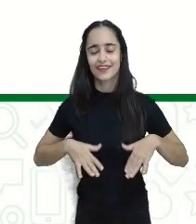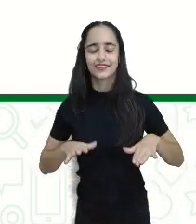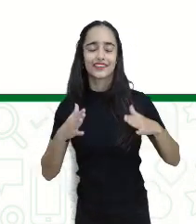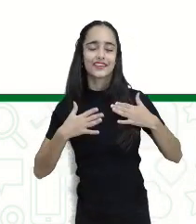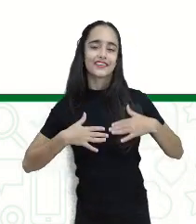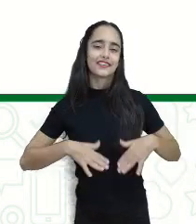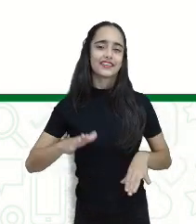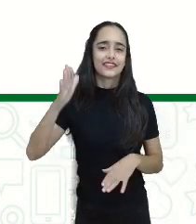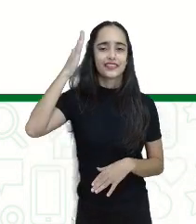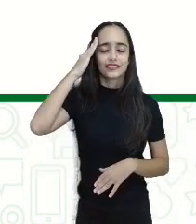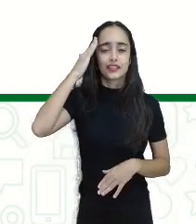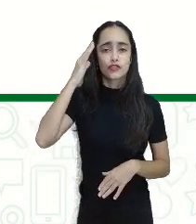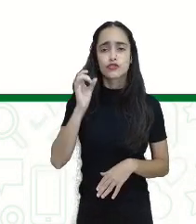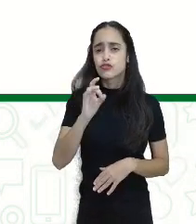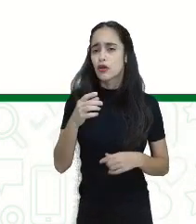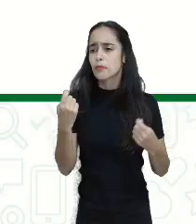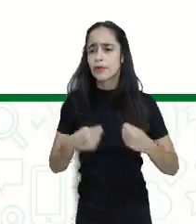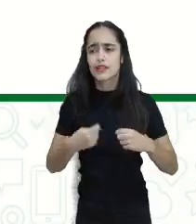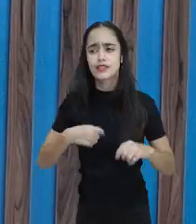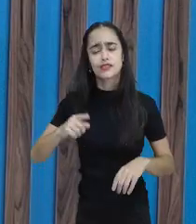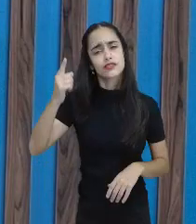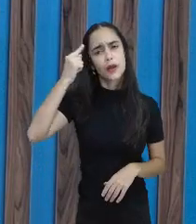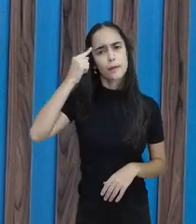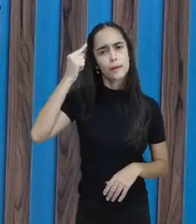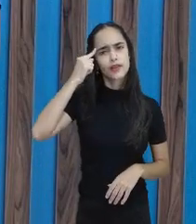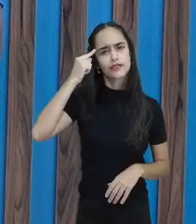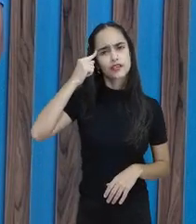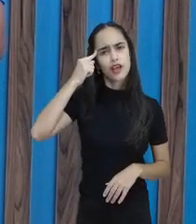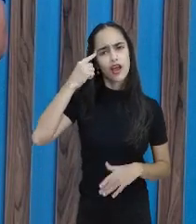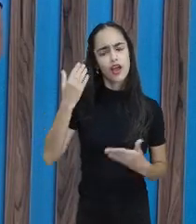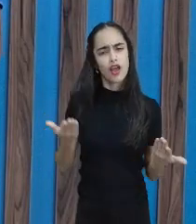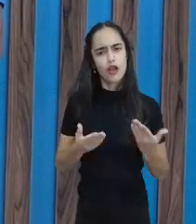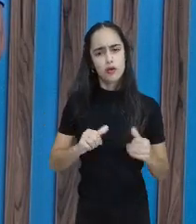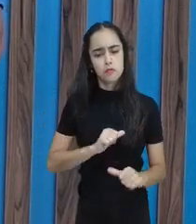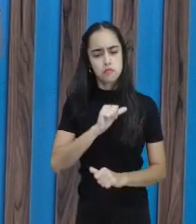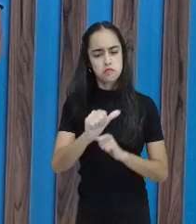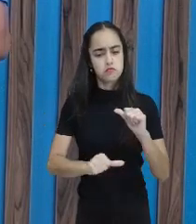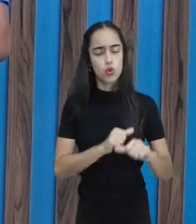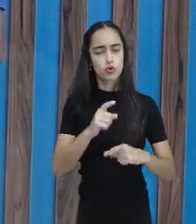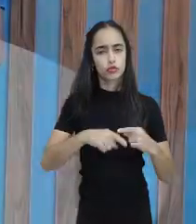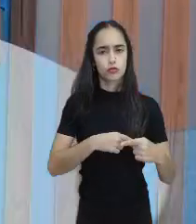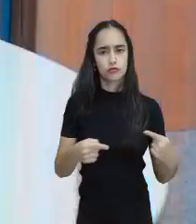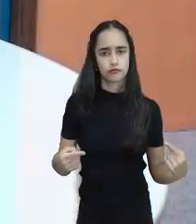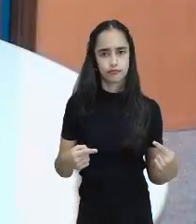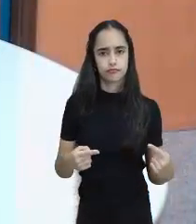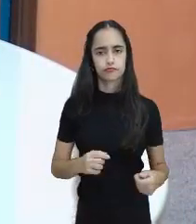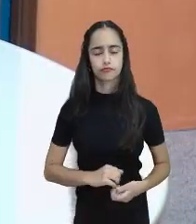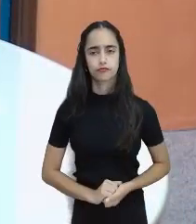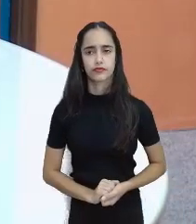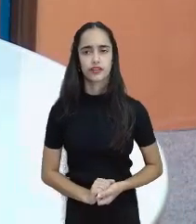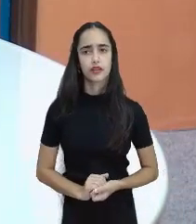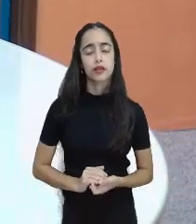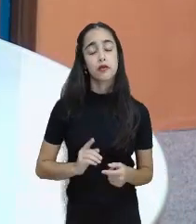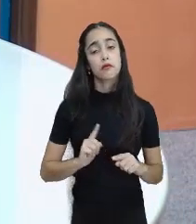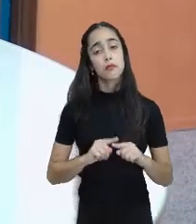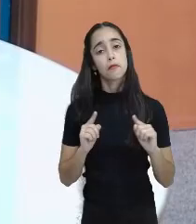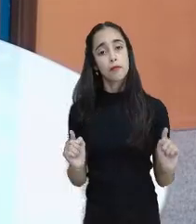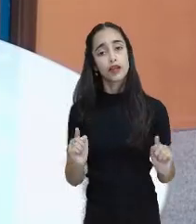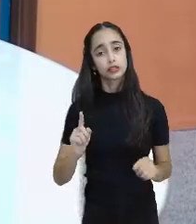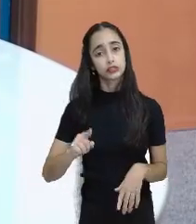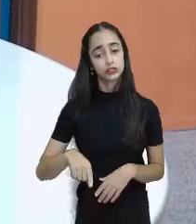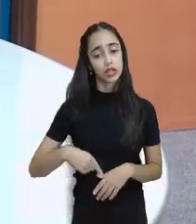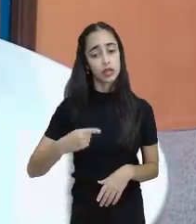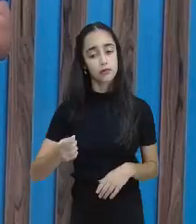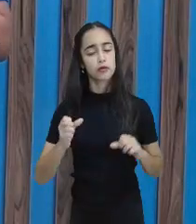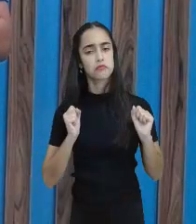Ora, é só a gente pensar. Eu mudei aqui esse material, essa matéria. Mas depois eu posso desfazer,